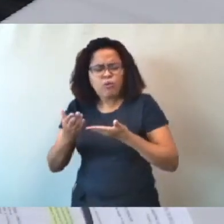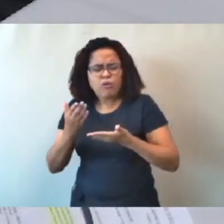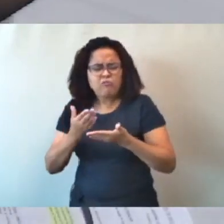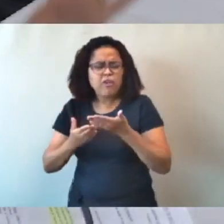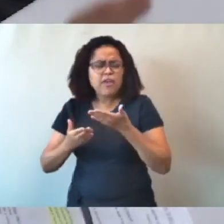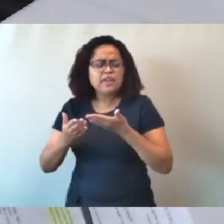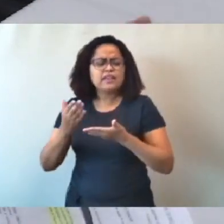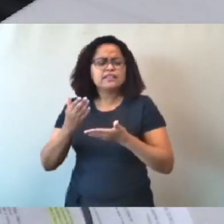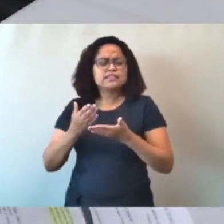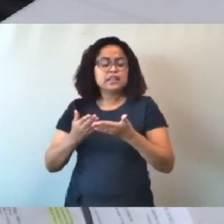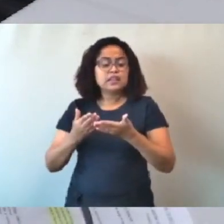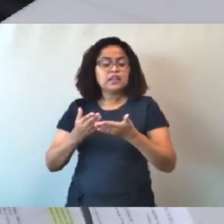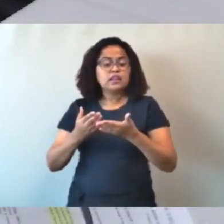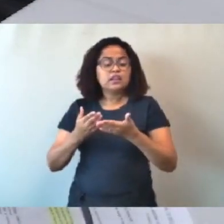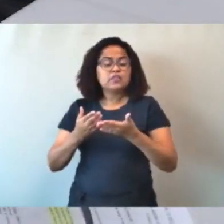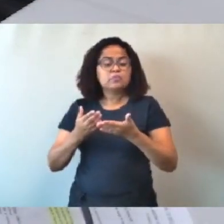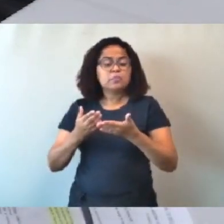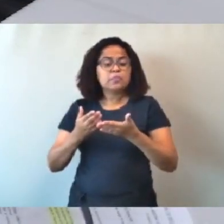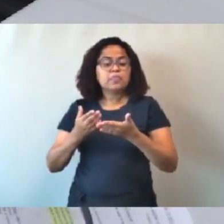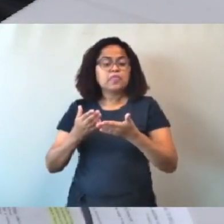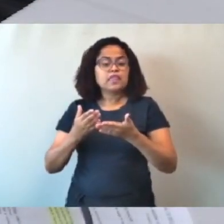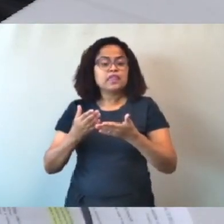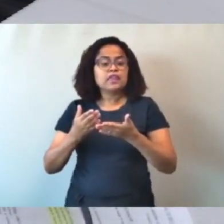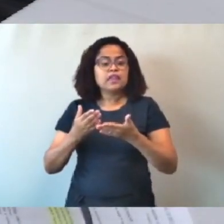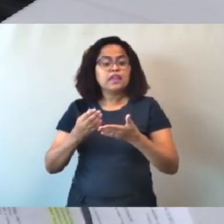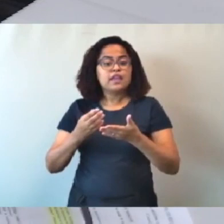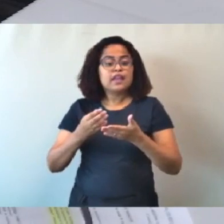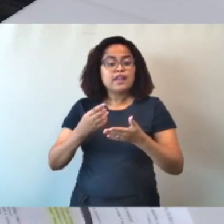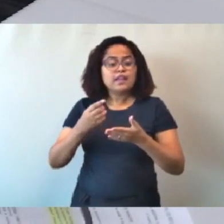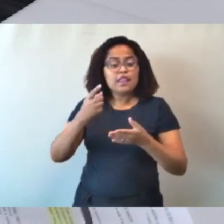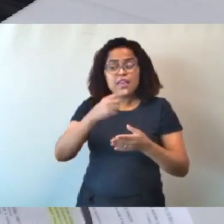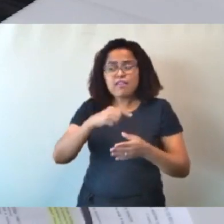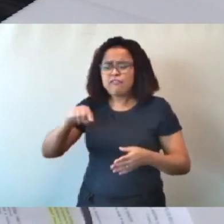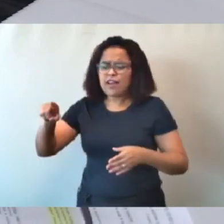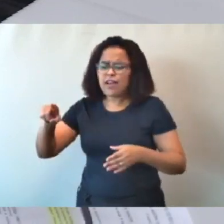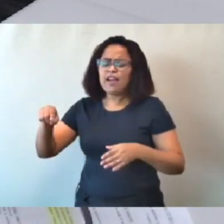empresas na periferia, porque existe no Paraná